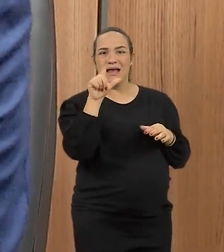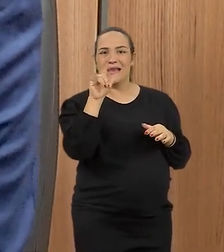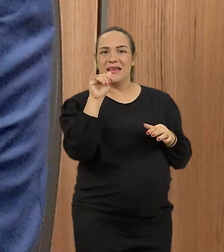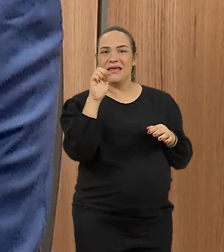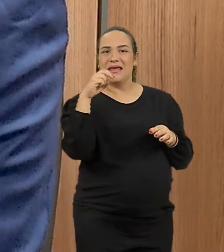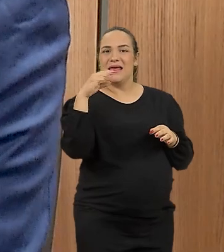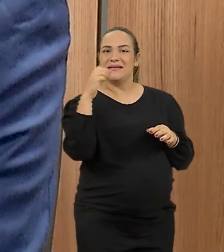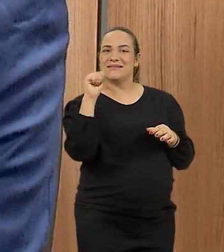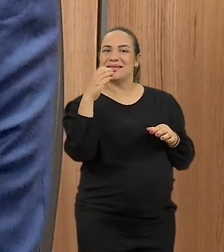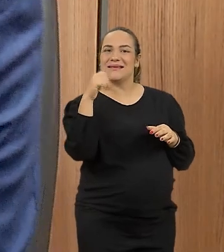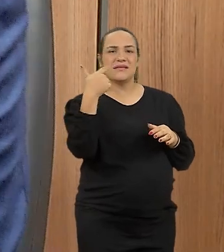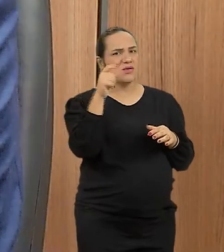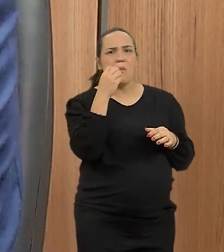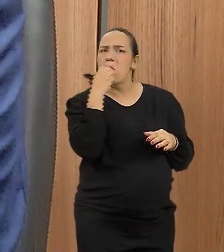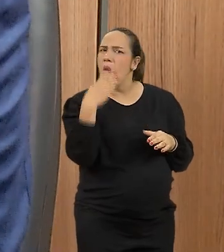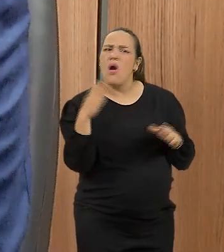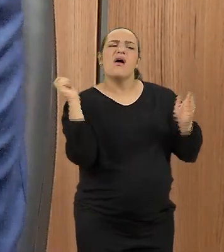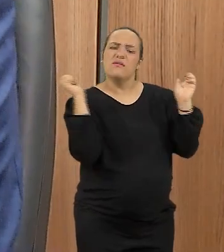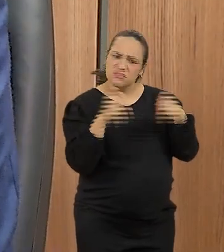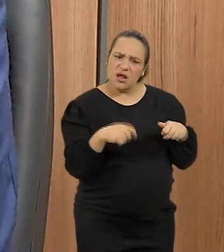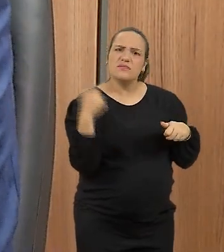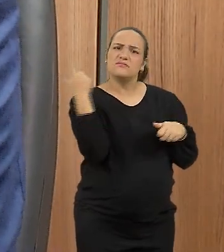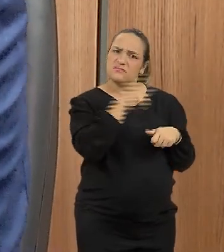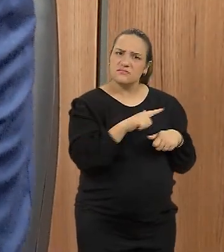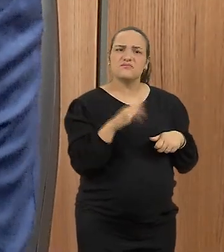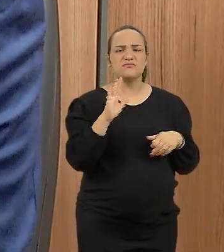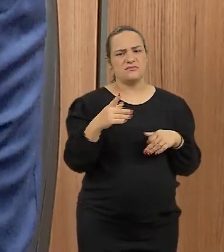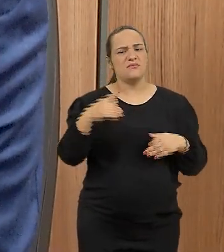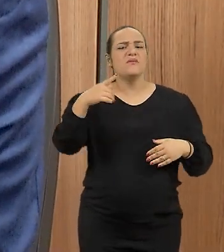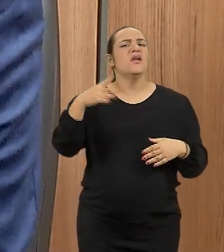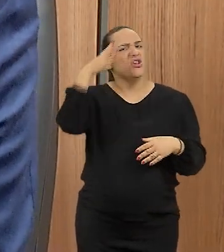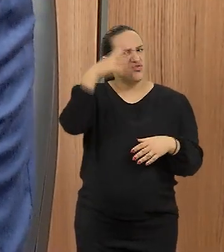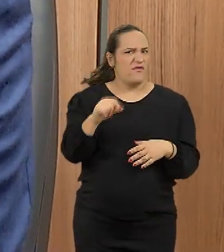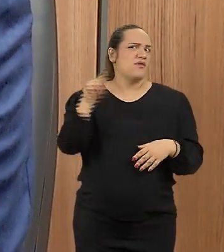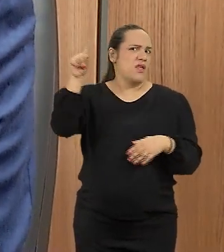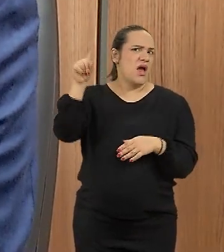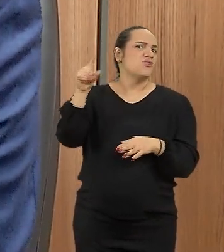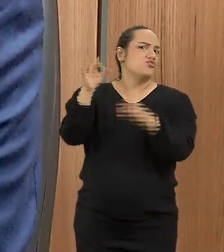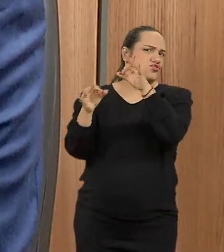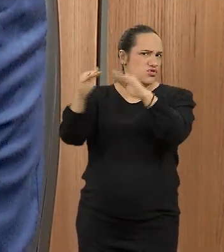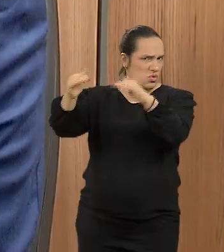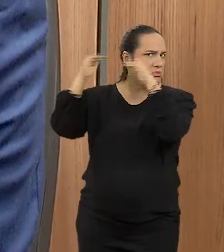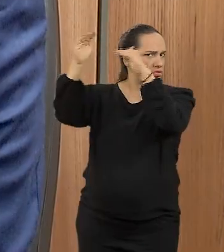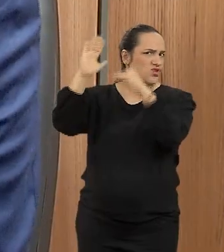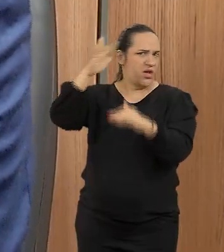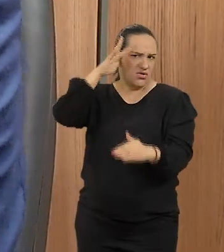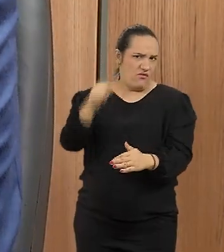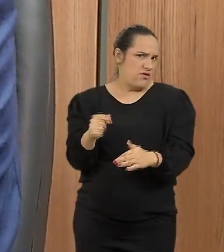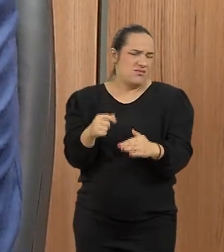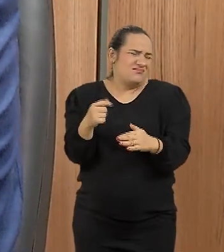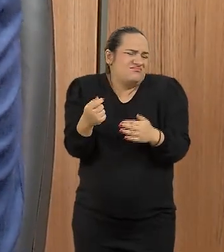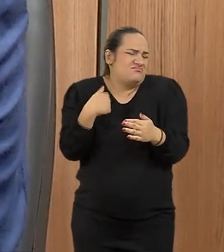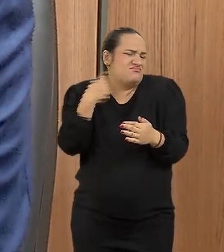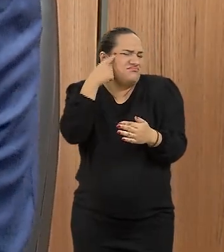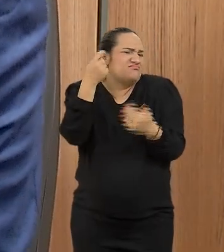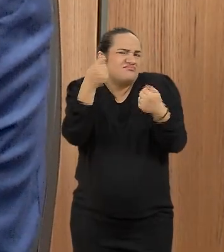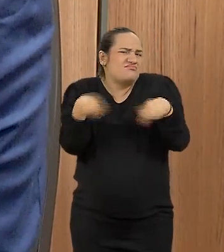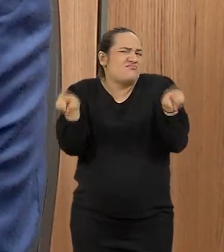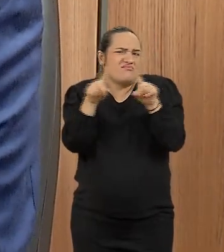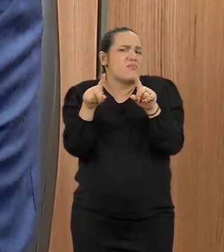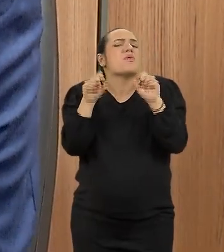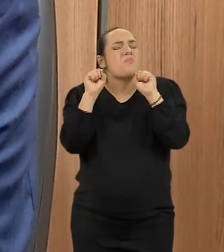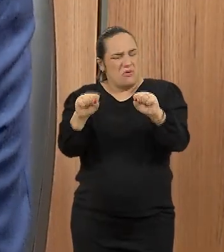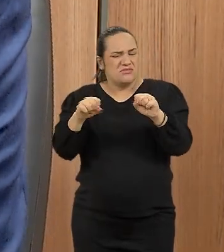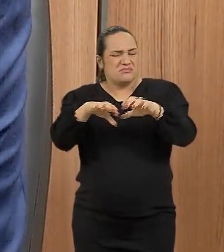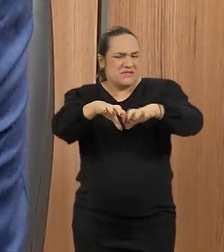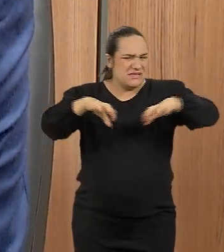eficazes. E os problemas que surgem, as discussões que surgem, são todas já bem sedimentadas. Então não vejo necessidade, não